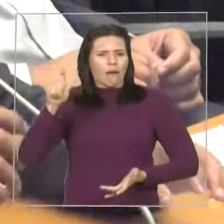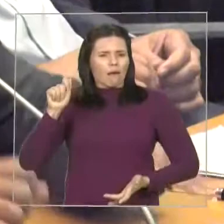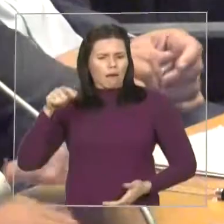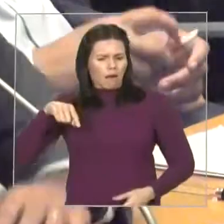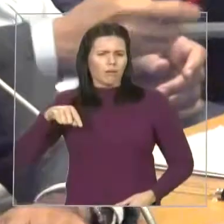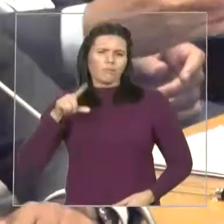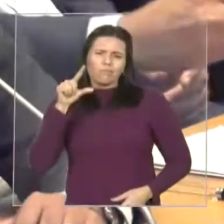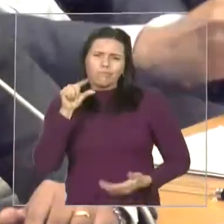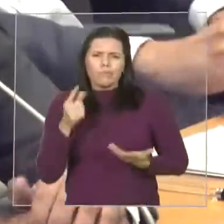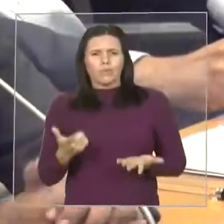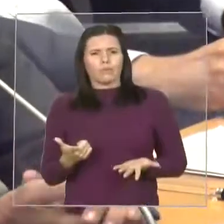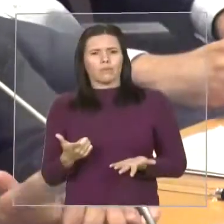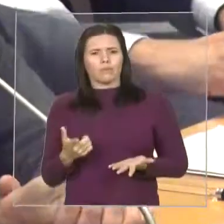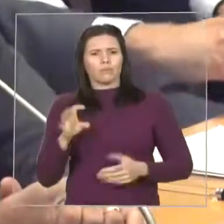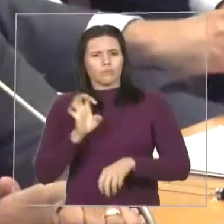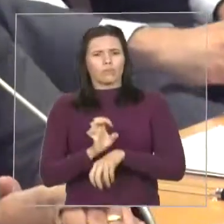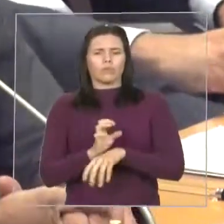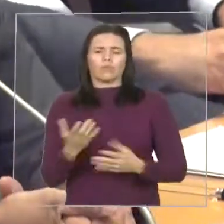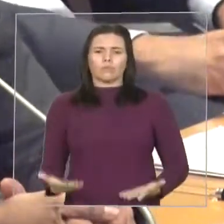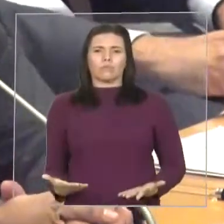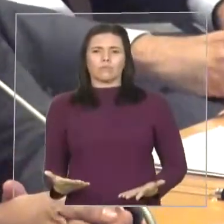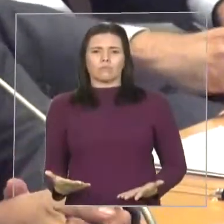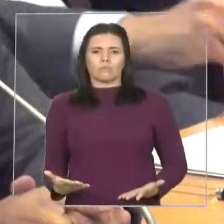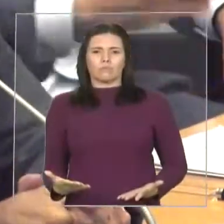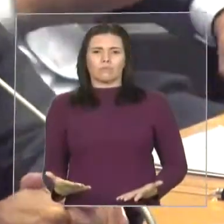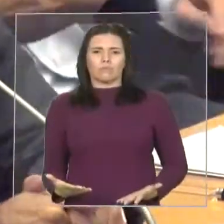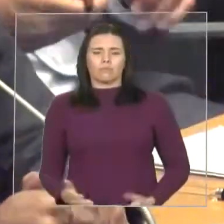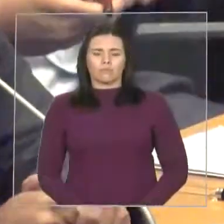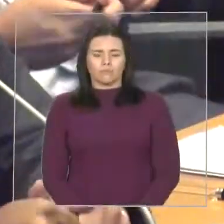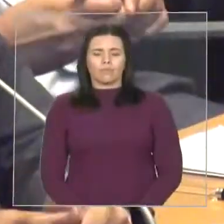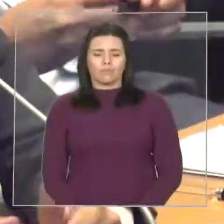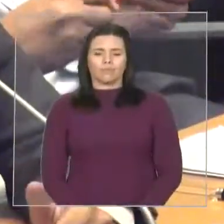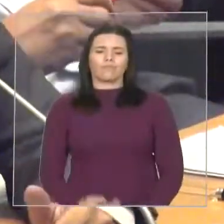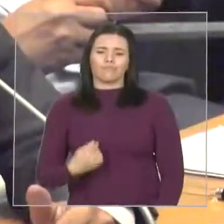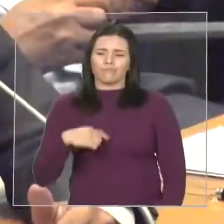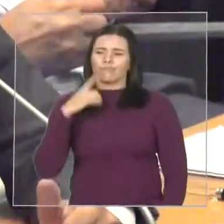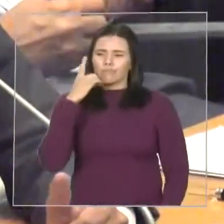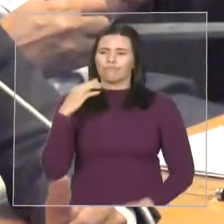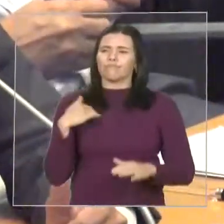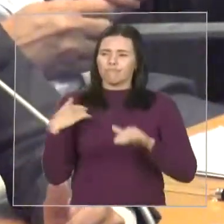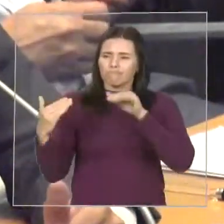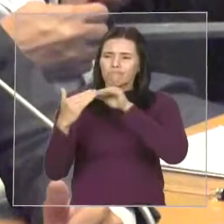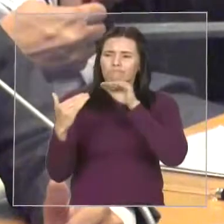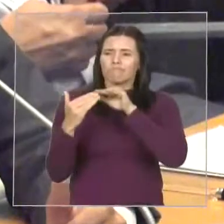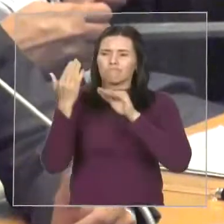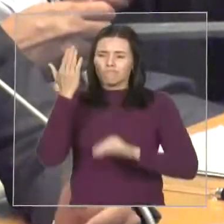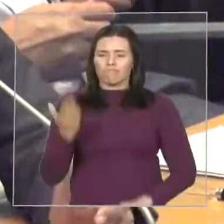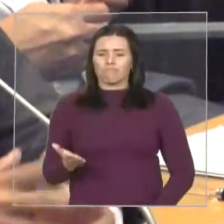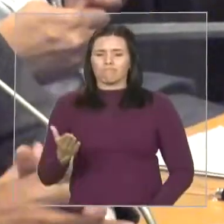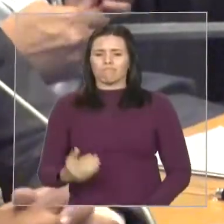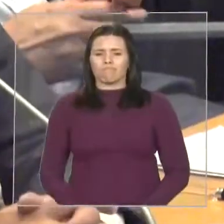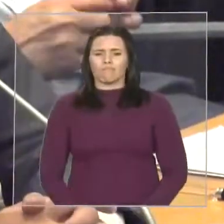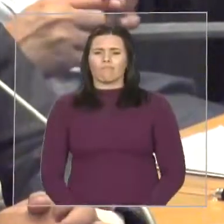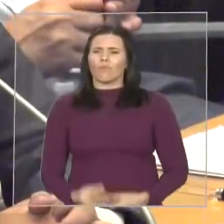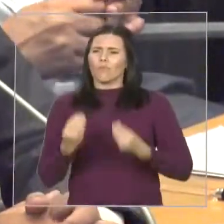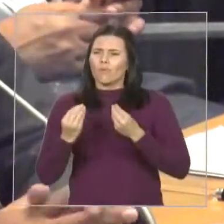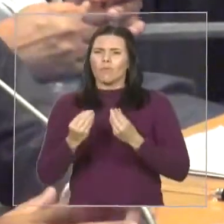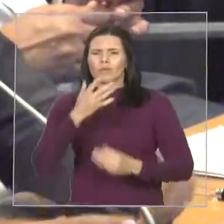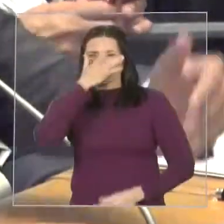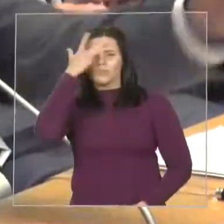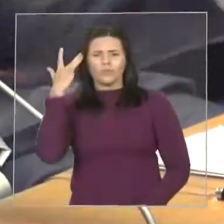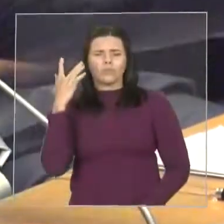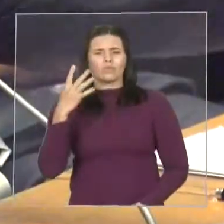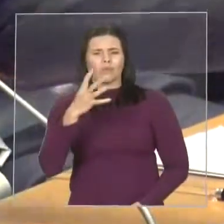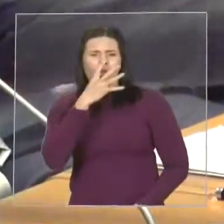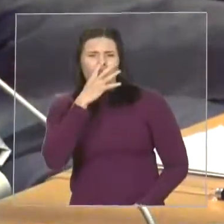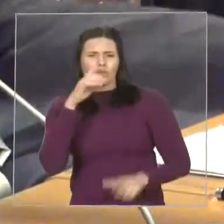Onde fica a credibilidade, na verdade, daqueles que nos enxergam, daqueles que estão nos vendo? Uma vez que